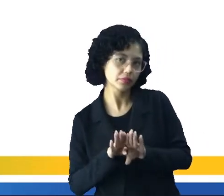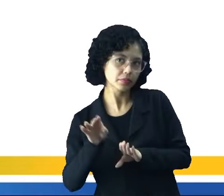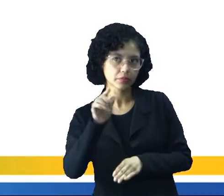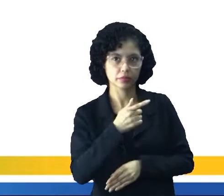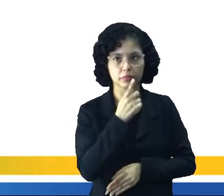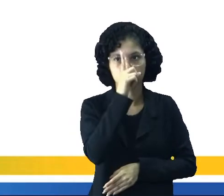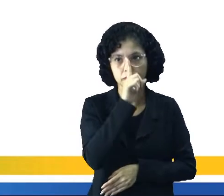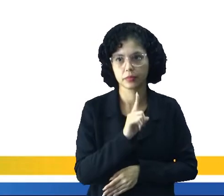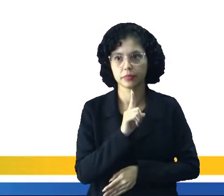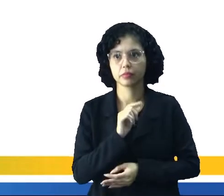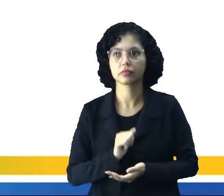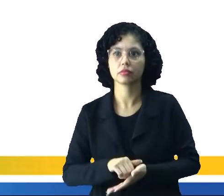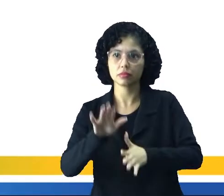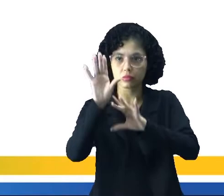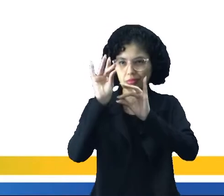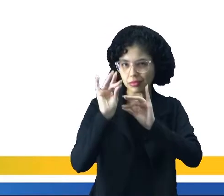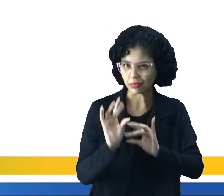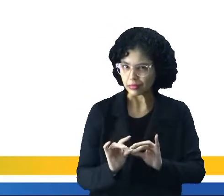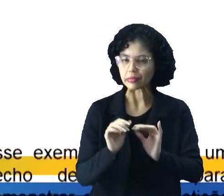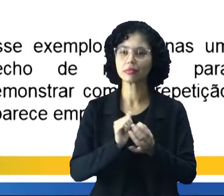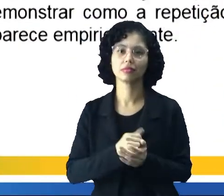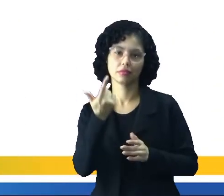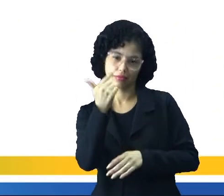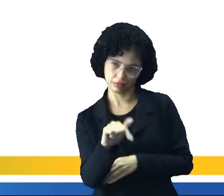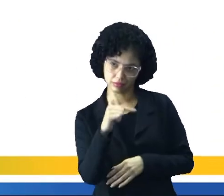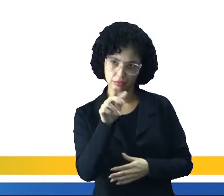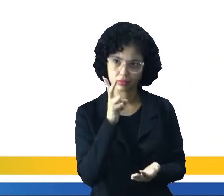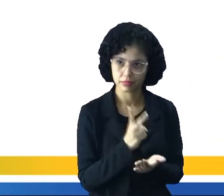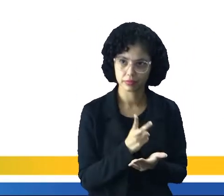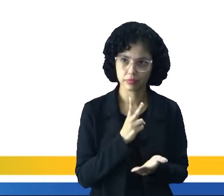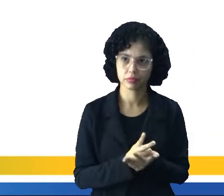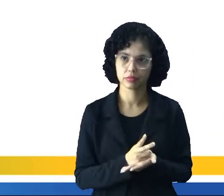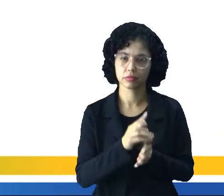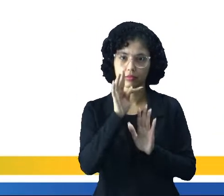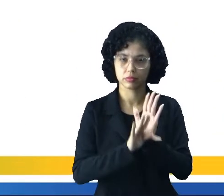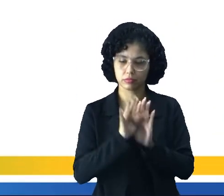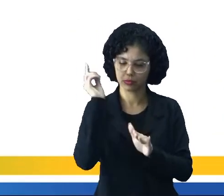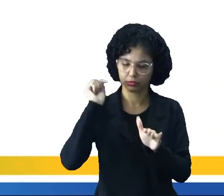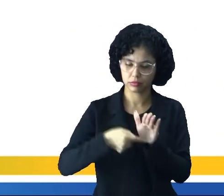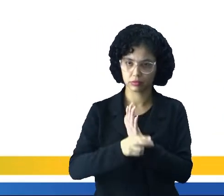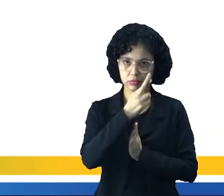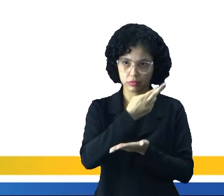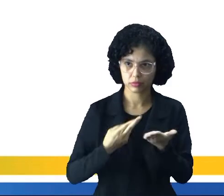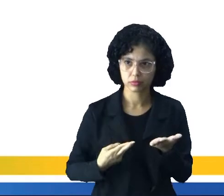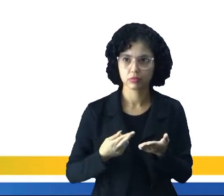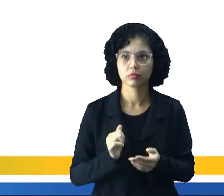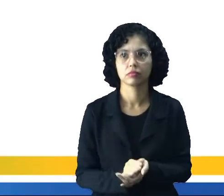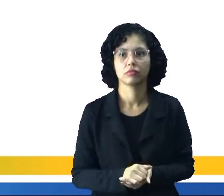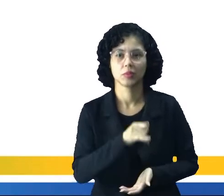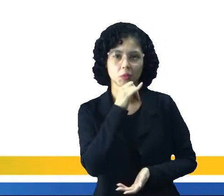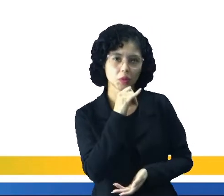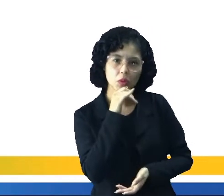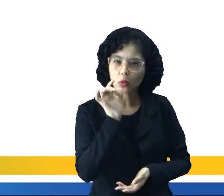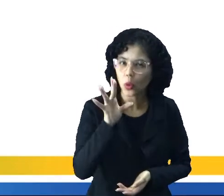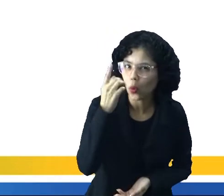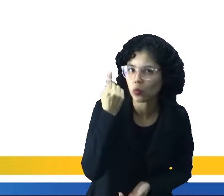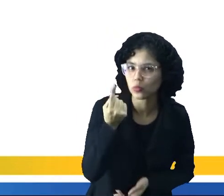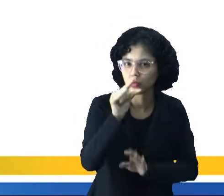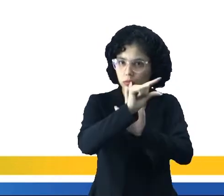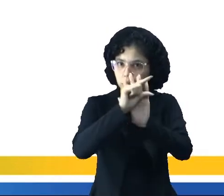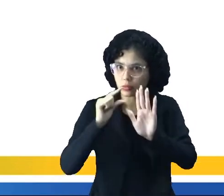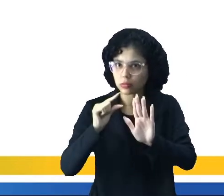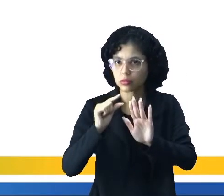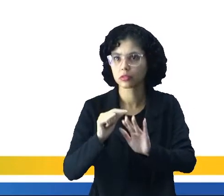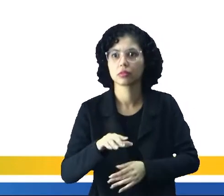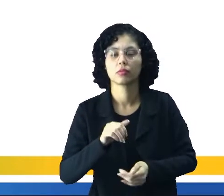círculozinho amarelo aí, pontilhado, são repetições que ele fez dentro do texto. Então, esse exemplo é apenas um trecho